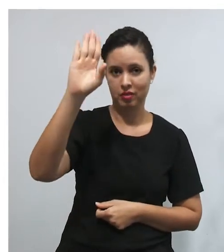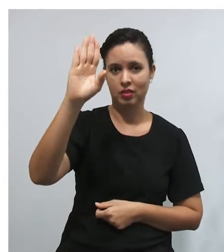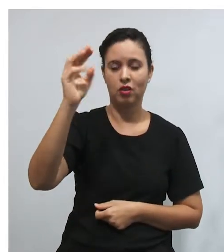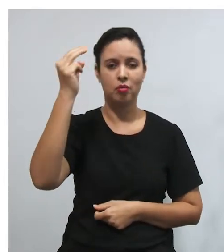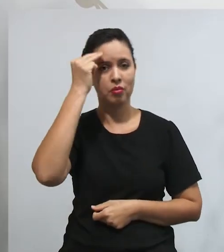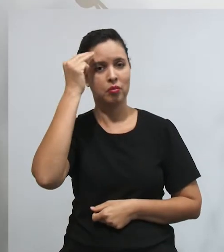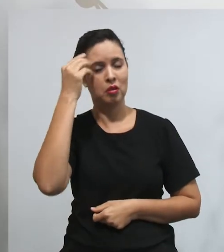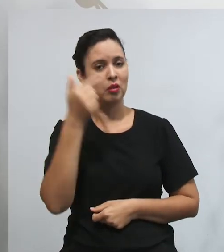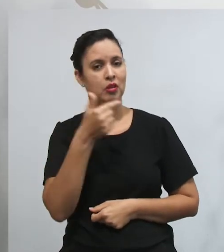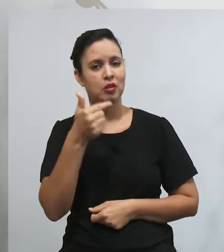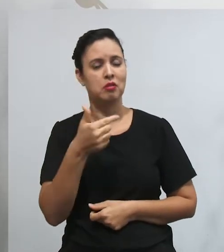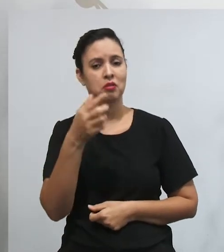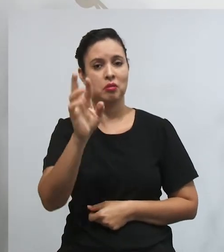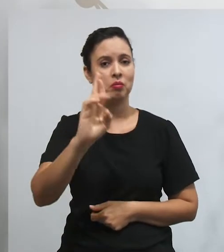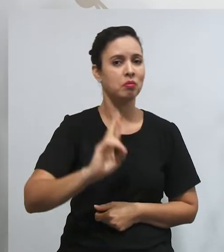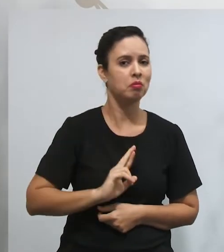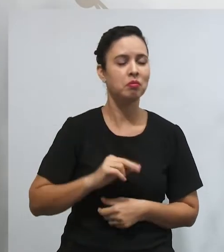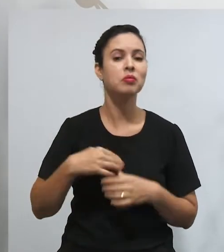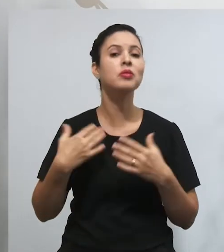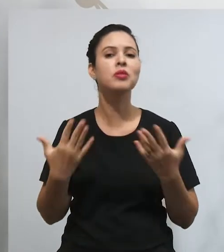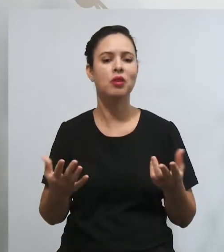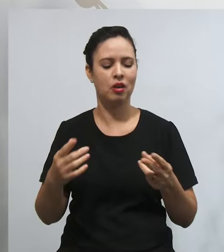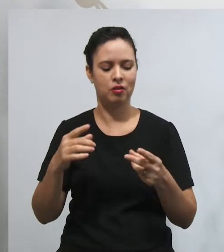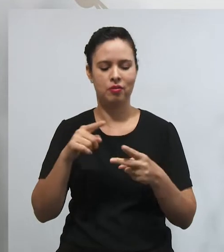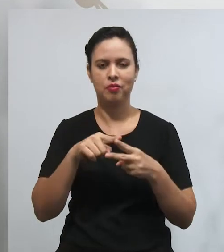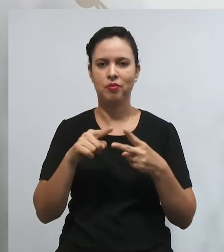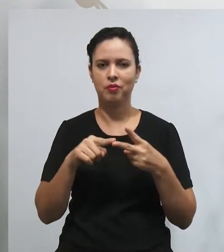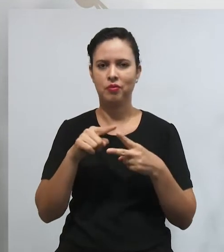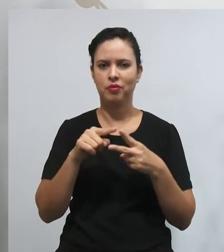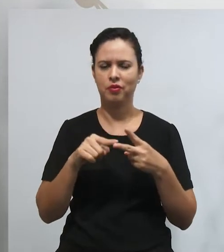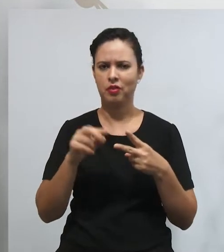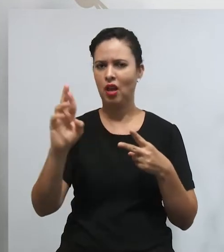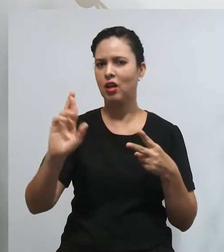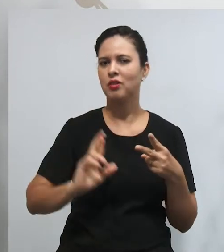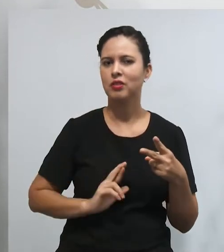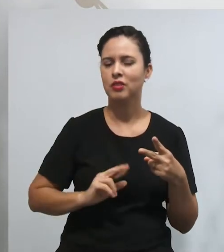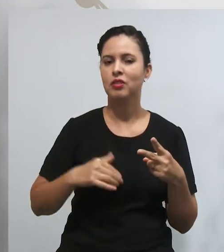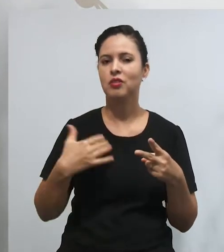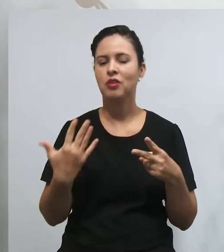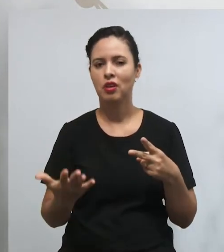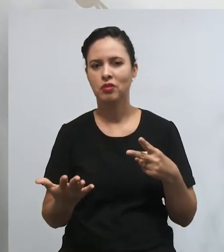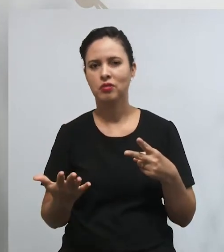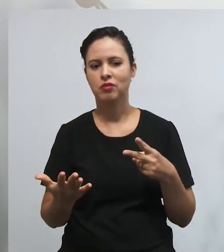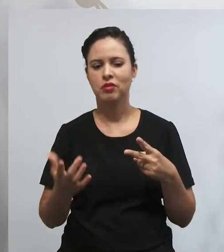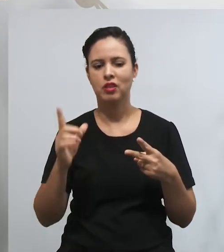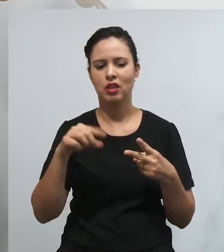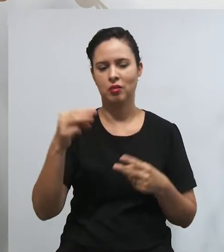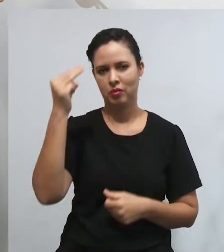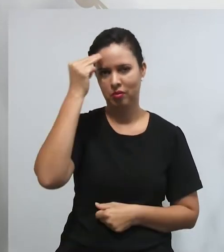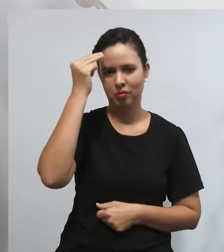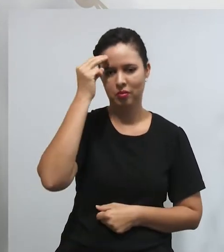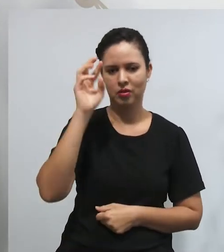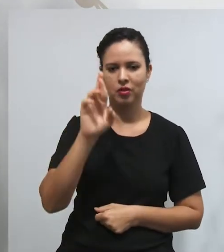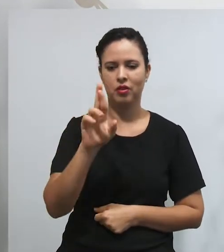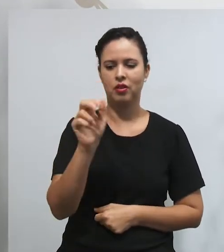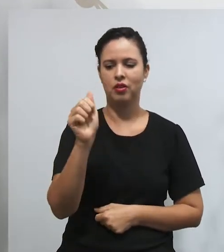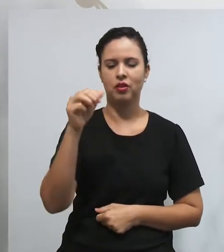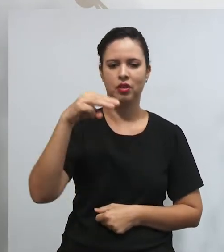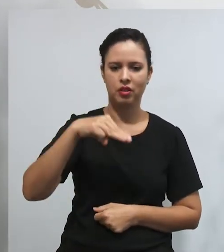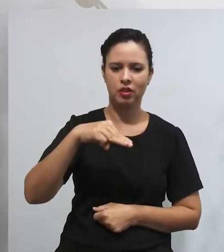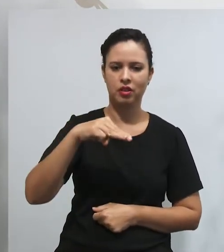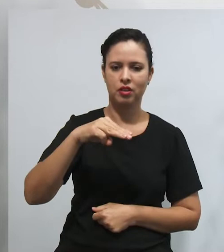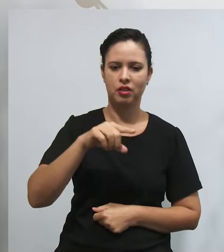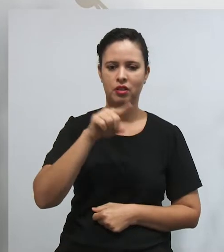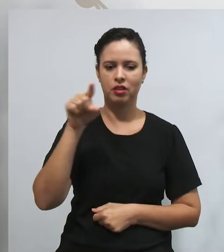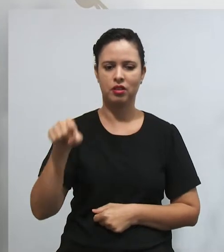vocês me diriam sobre esses dois tipos de memória que vocês estão vendo aqui? Memória RAM de um lado, disco rígido do outro,